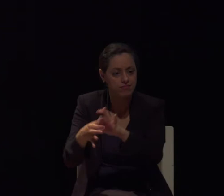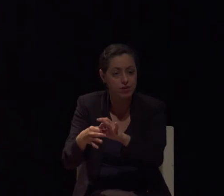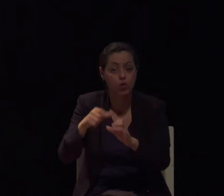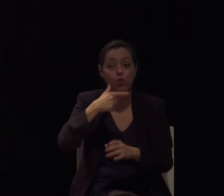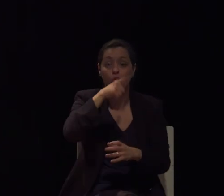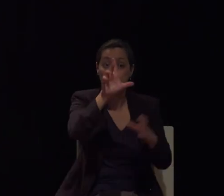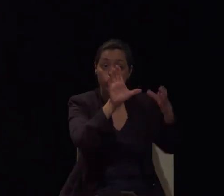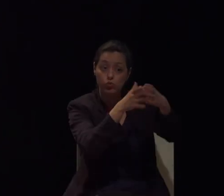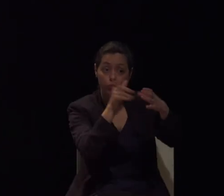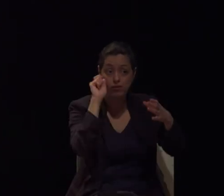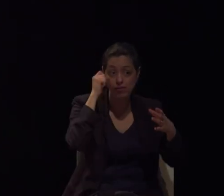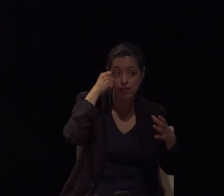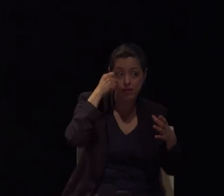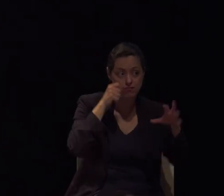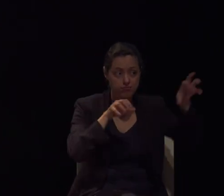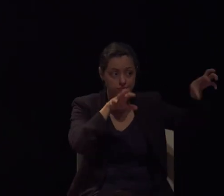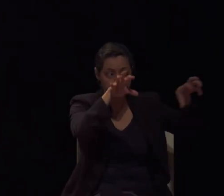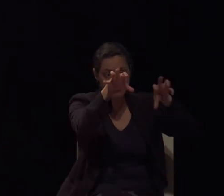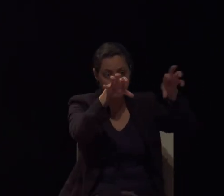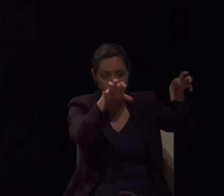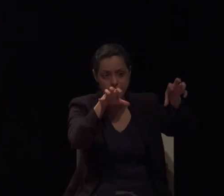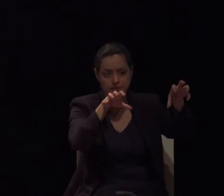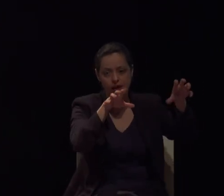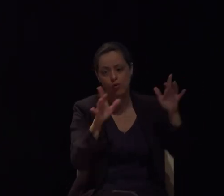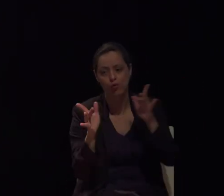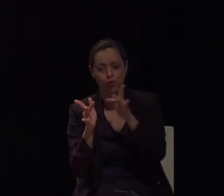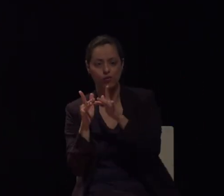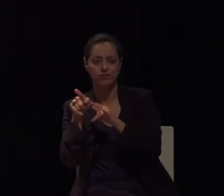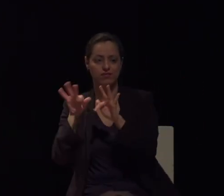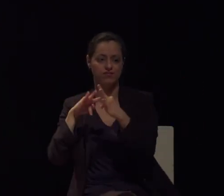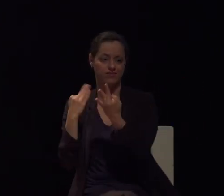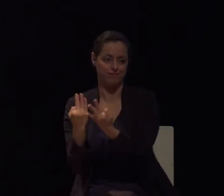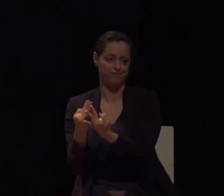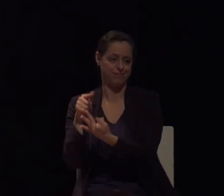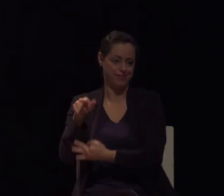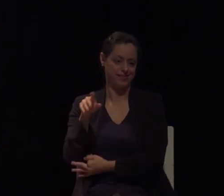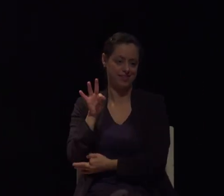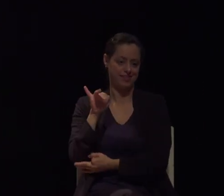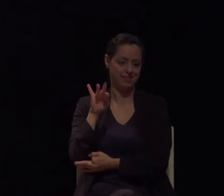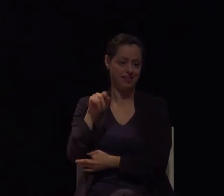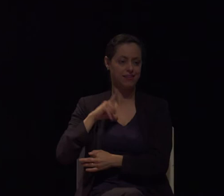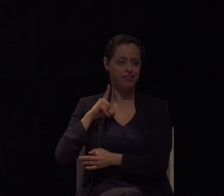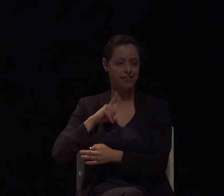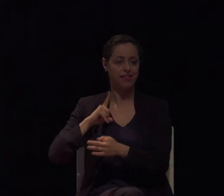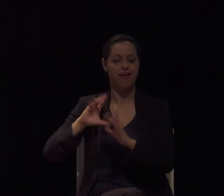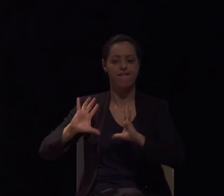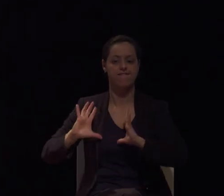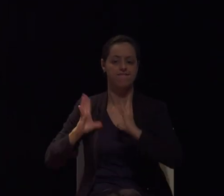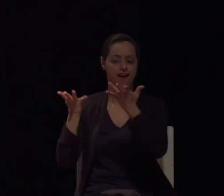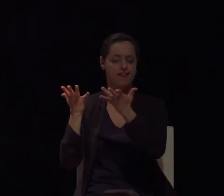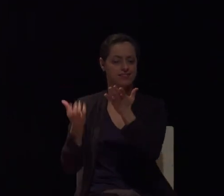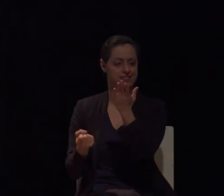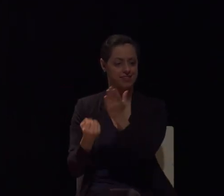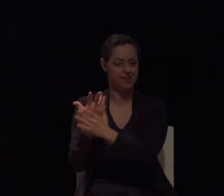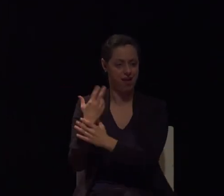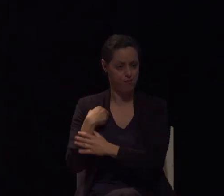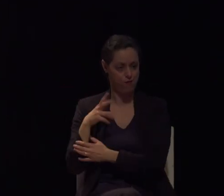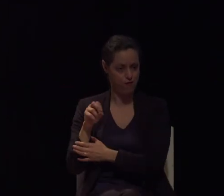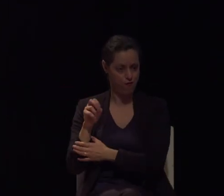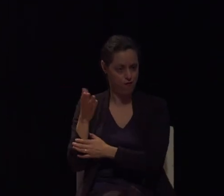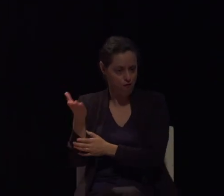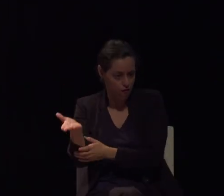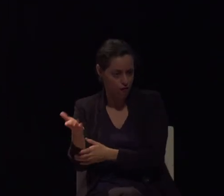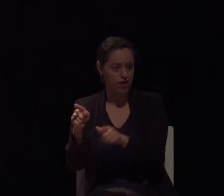negras que sempre estavam em contato com a família trindade tanto nas festas criadas por solano onde se encontrava muitos